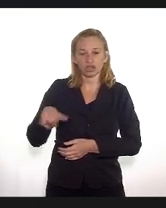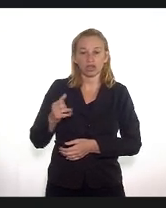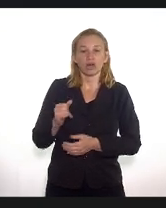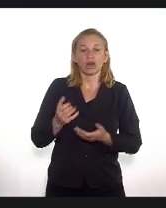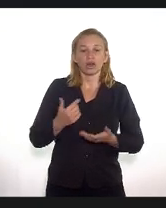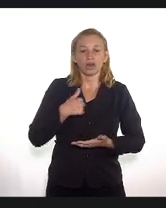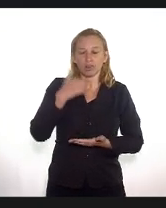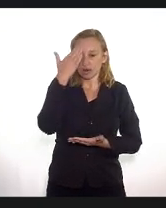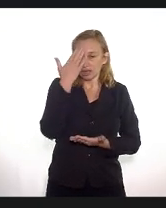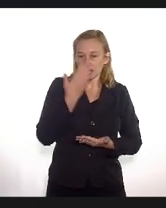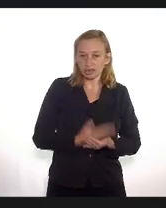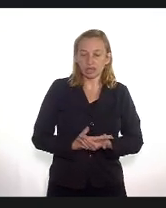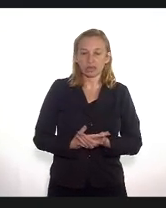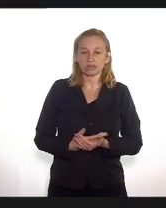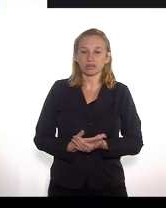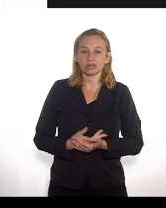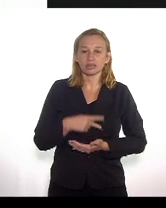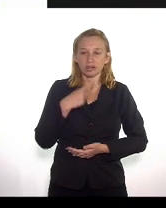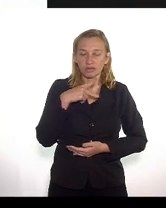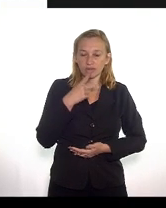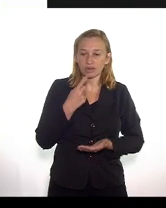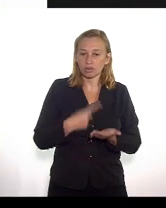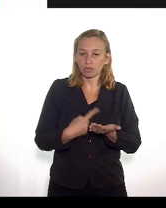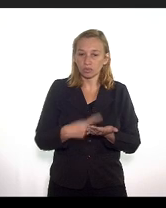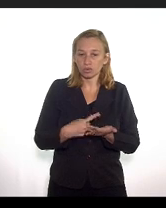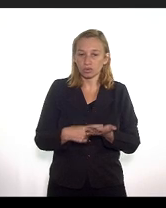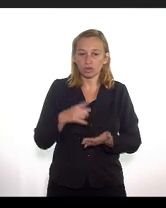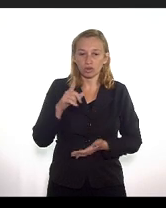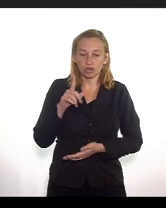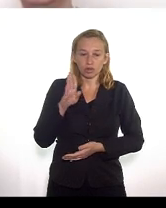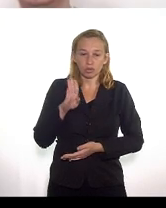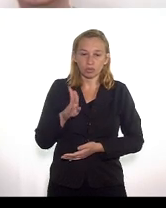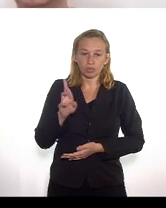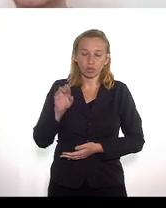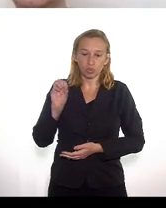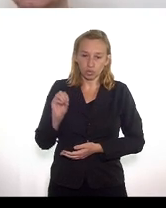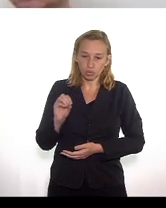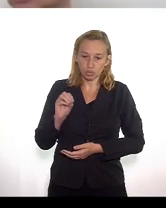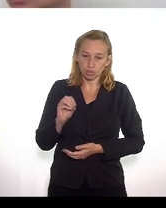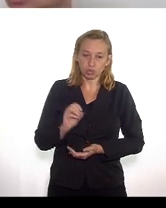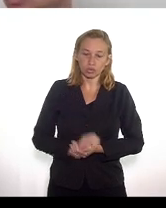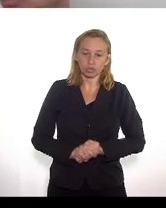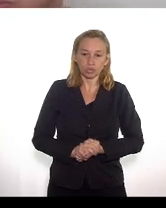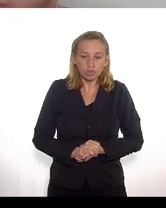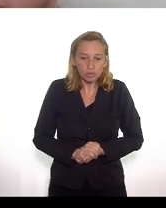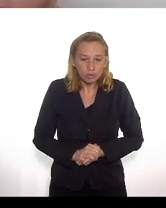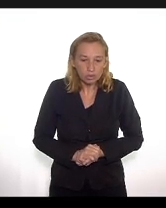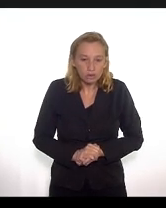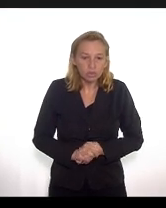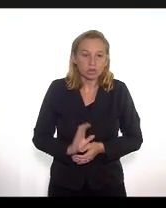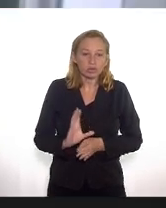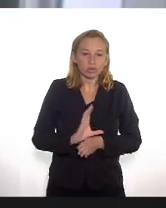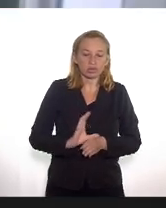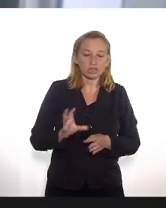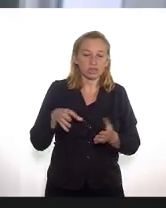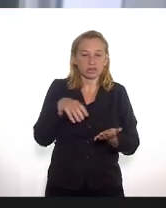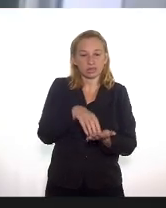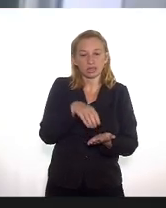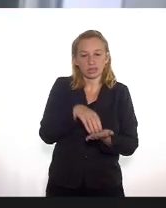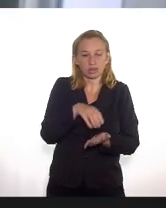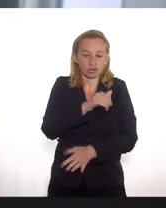de acordo com o que a gente combinou, para o Bruno Messias, do Concentre AD, que é o Conselho Central de